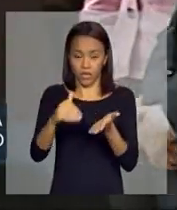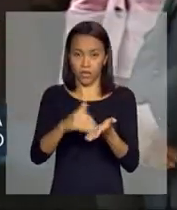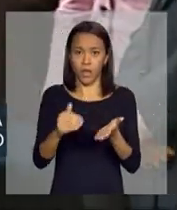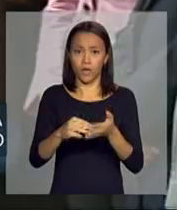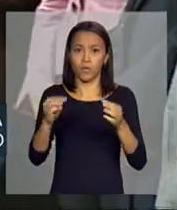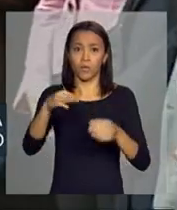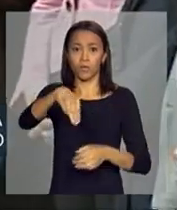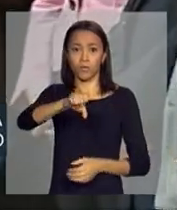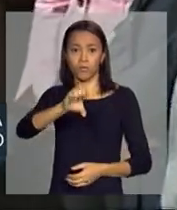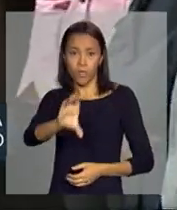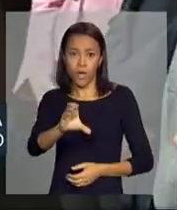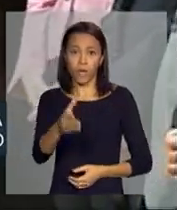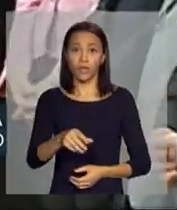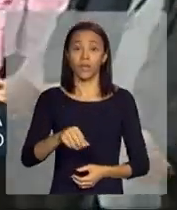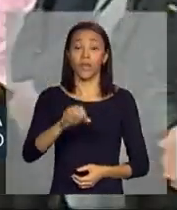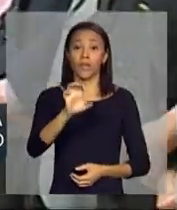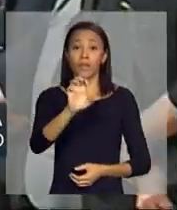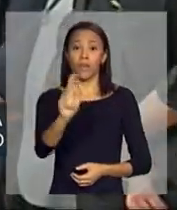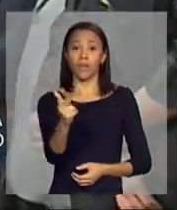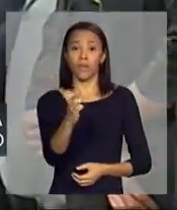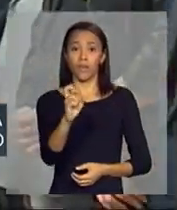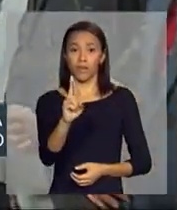Ministério da Educação, Henrique Paim.